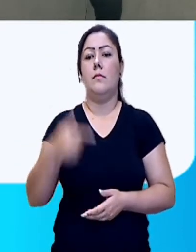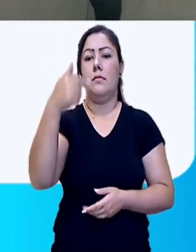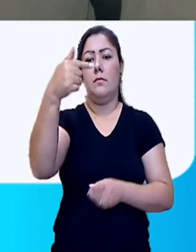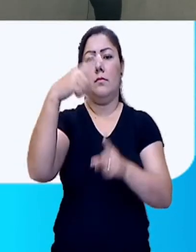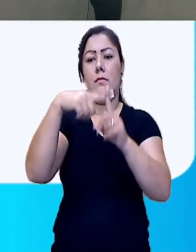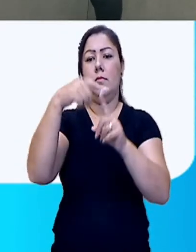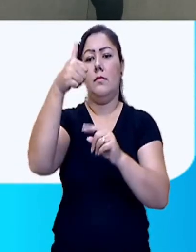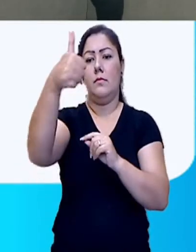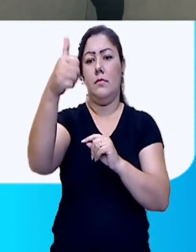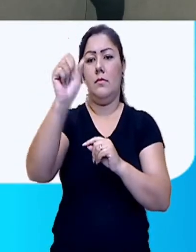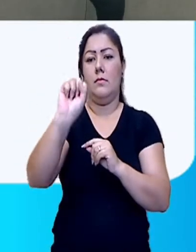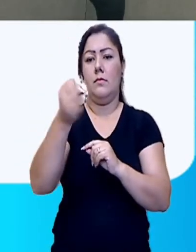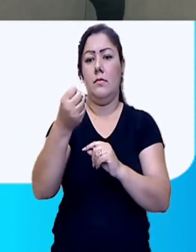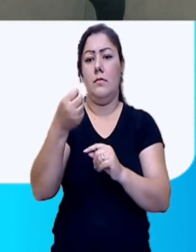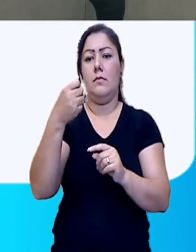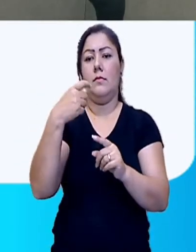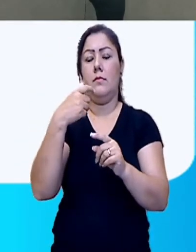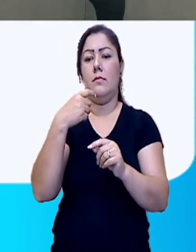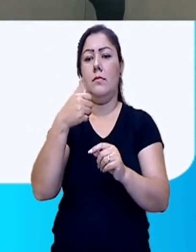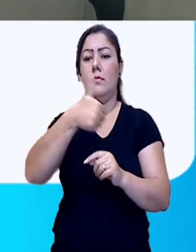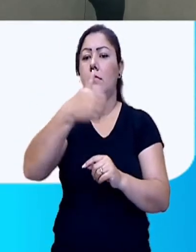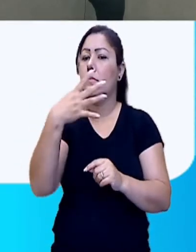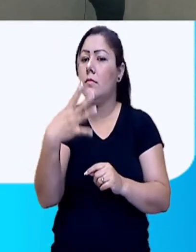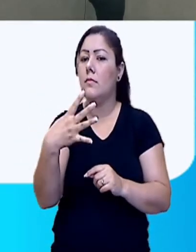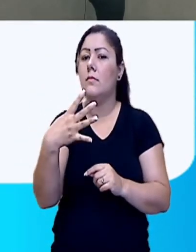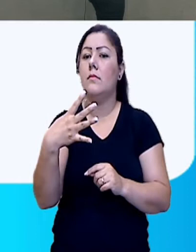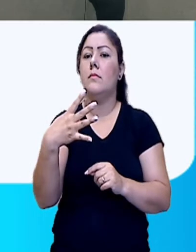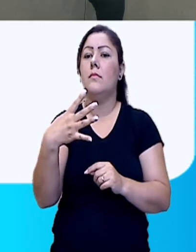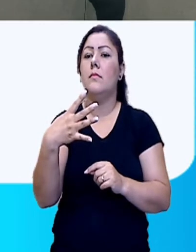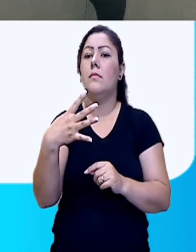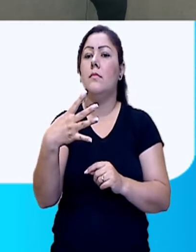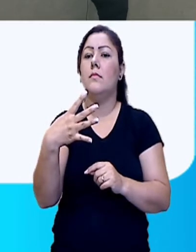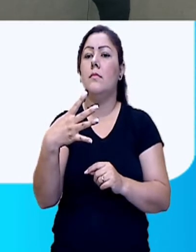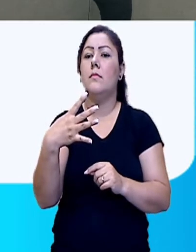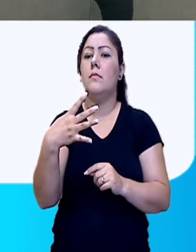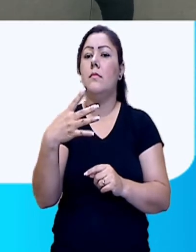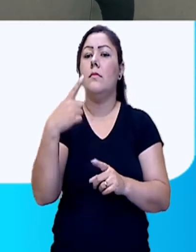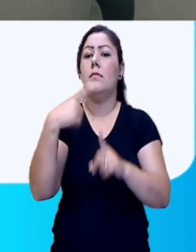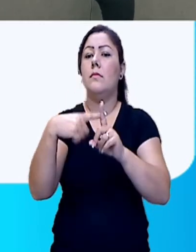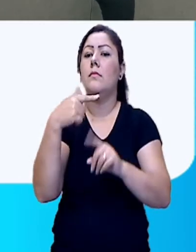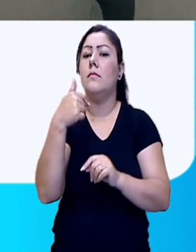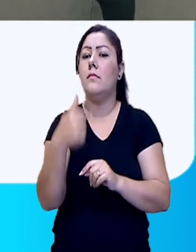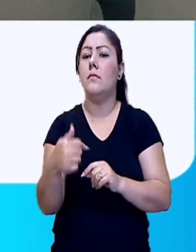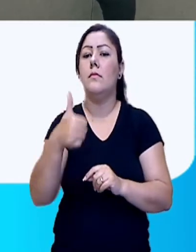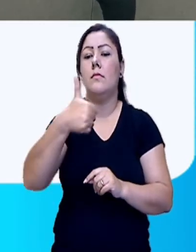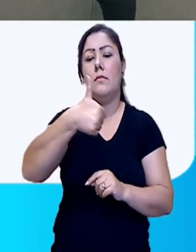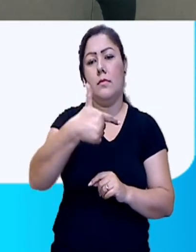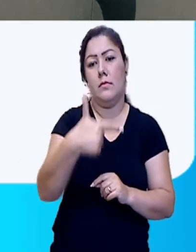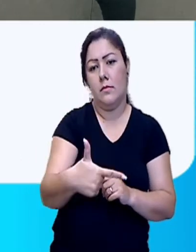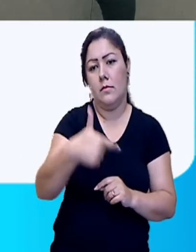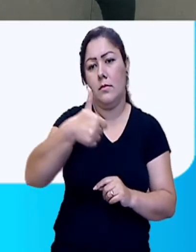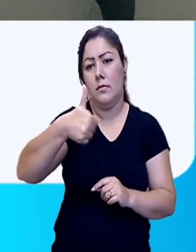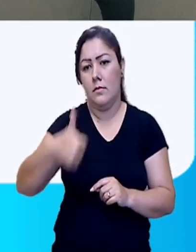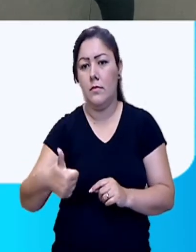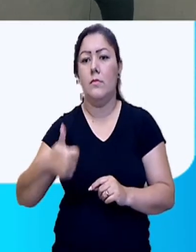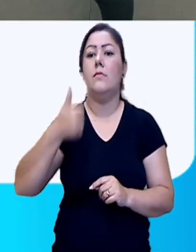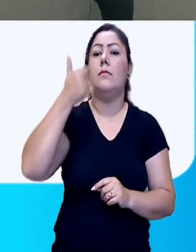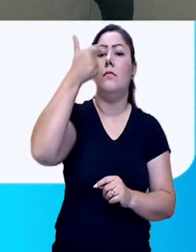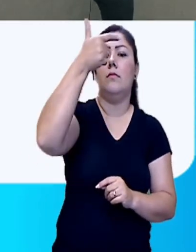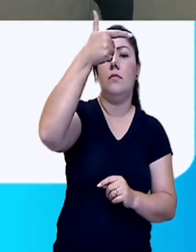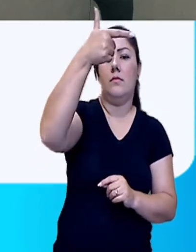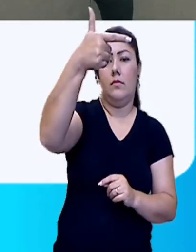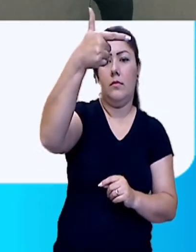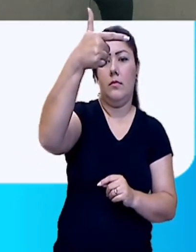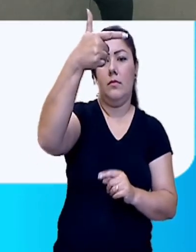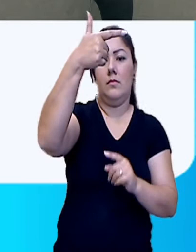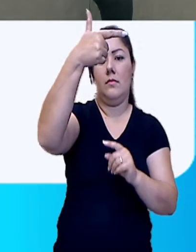7 mais 1, 8, 14. Né? 14 mais 7, 21, vão 2. E